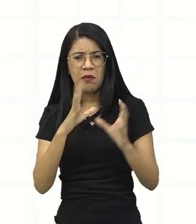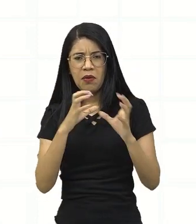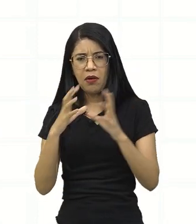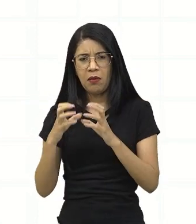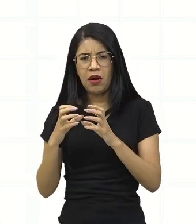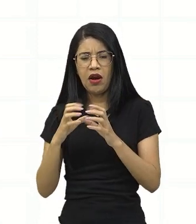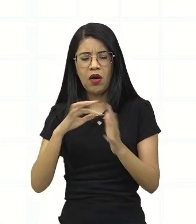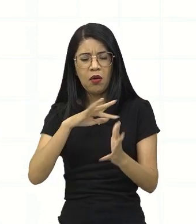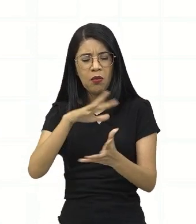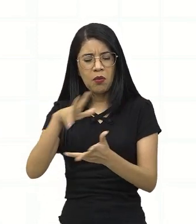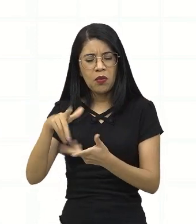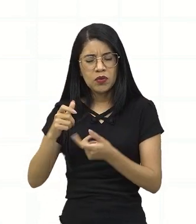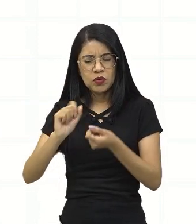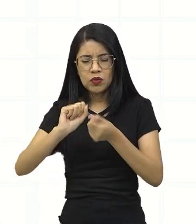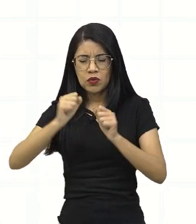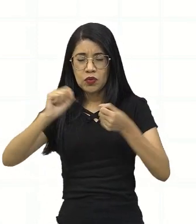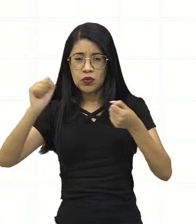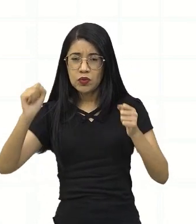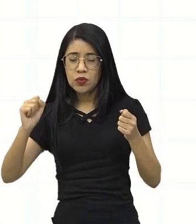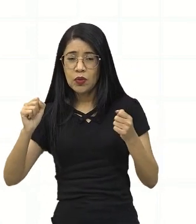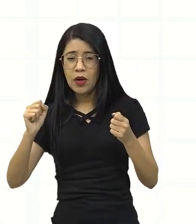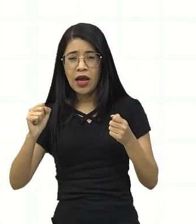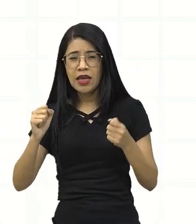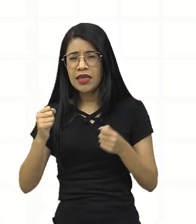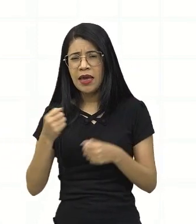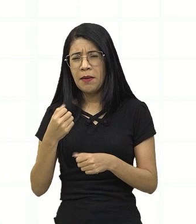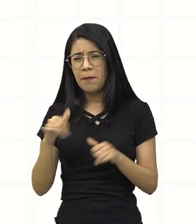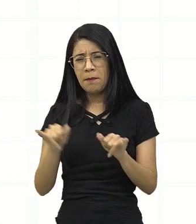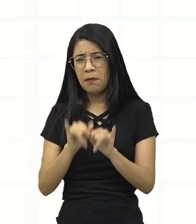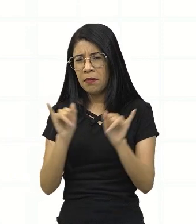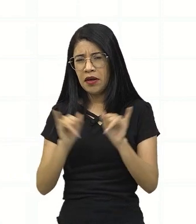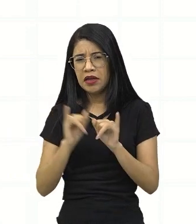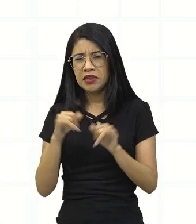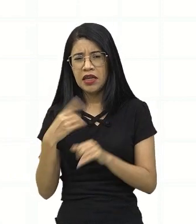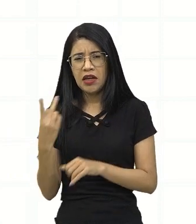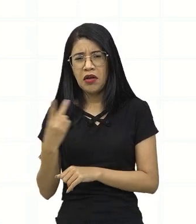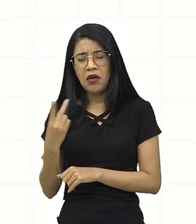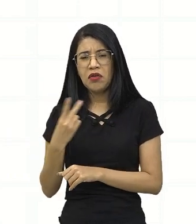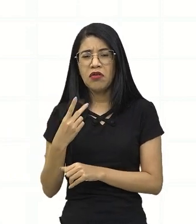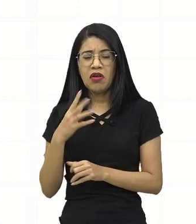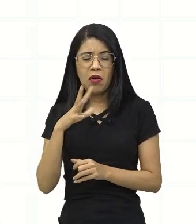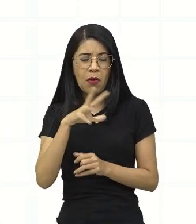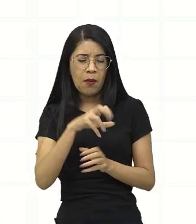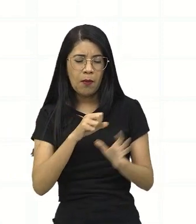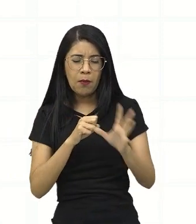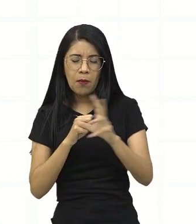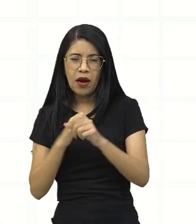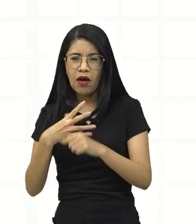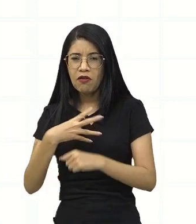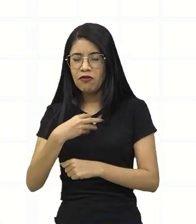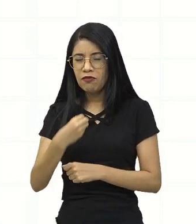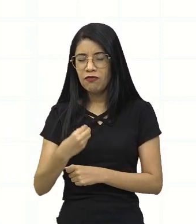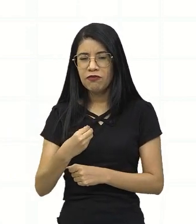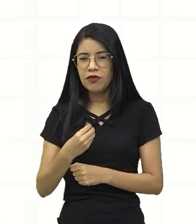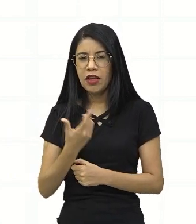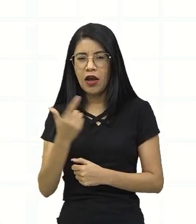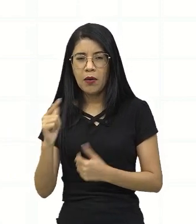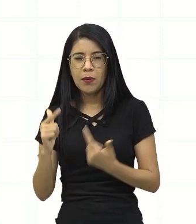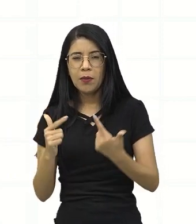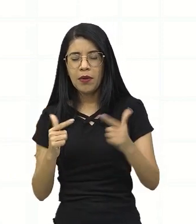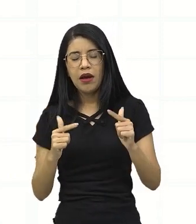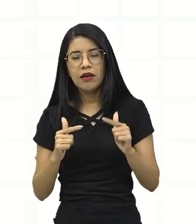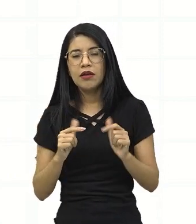é grande e tolice maior que o mundo é andarmos a comer os filhos uma da outra.